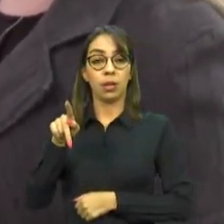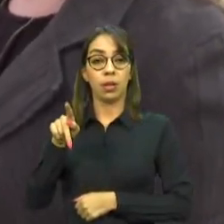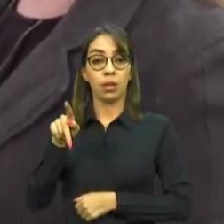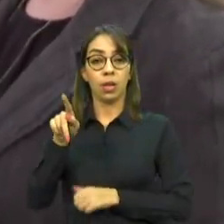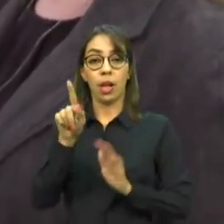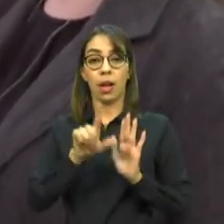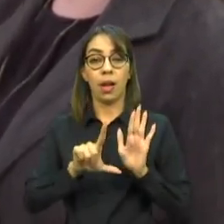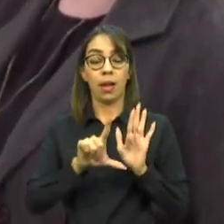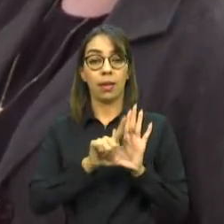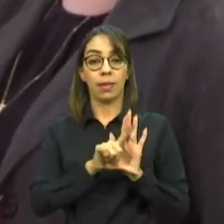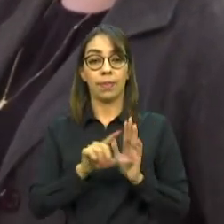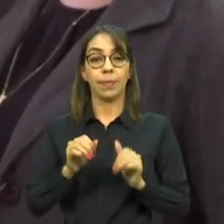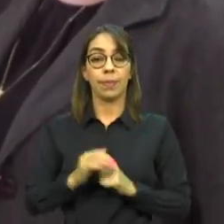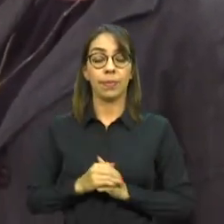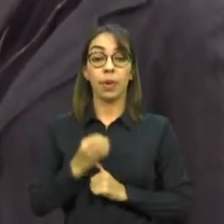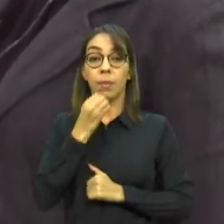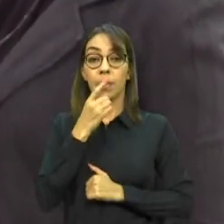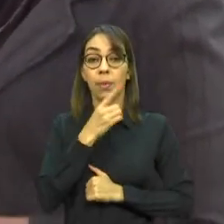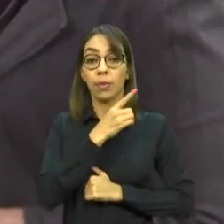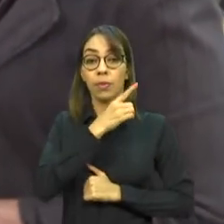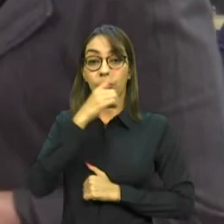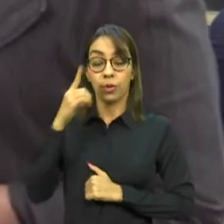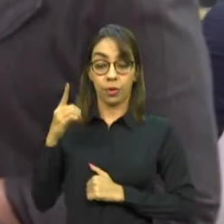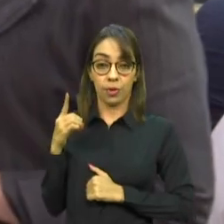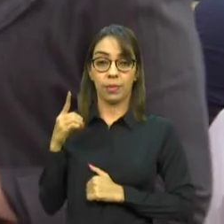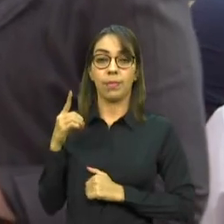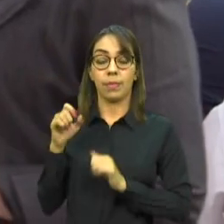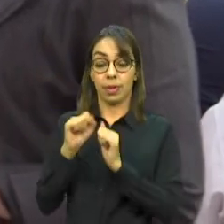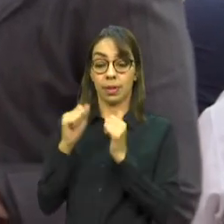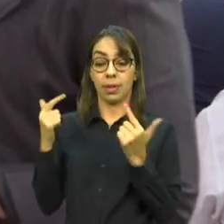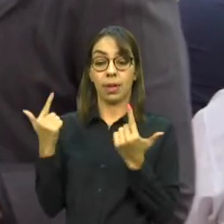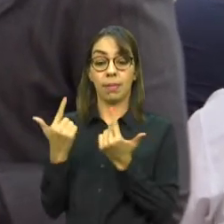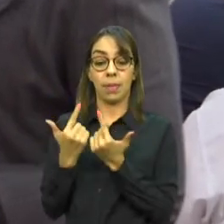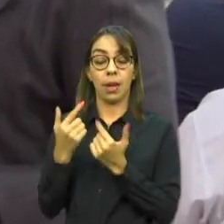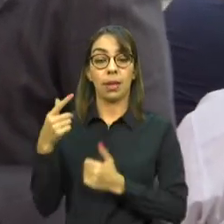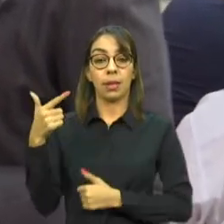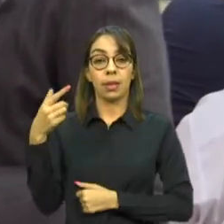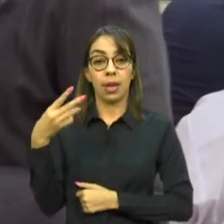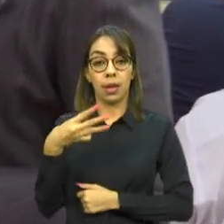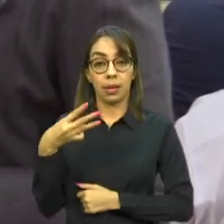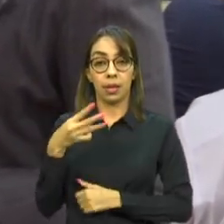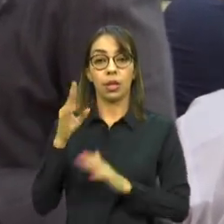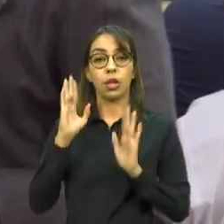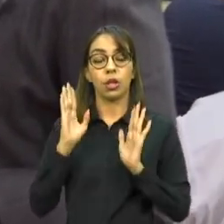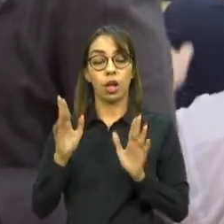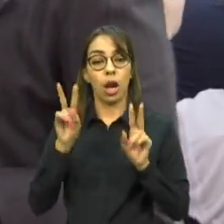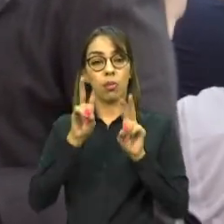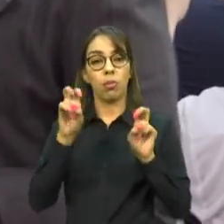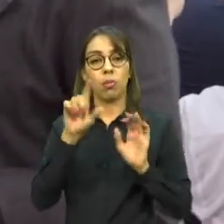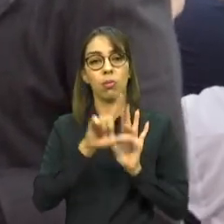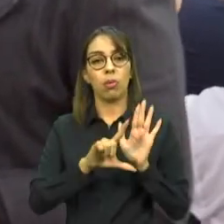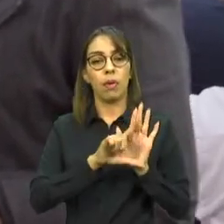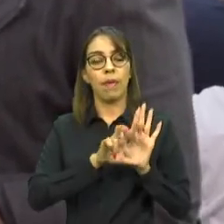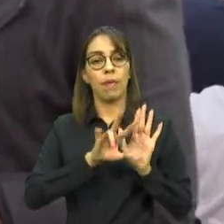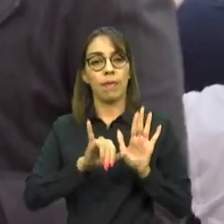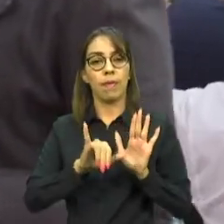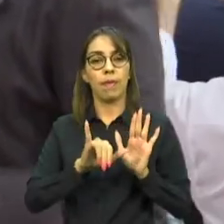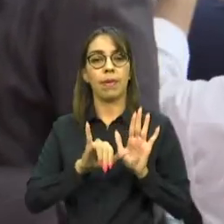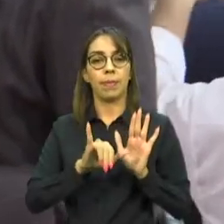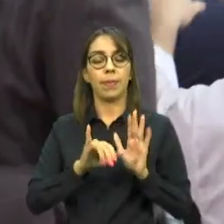A Assembleia Legislativa realiza nessa terceira sessão legislativa a sua primeira sessão